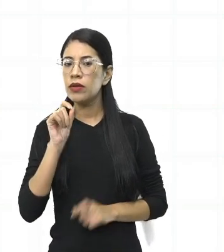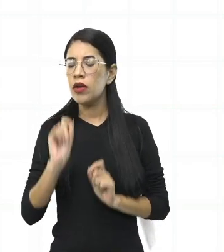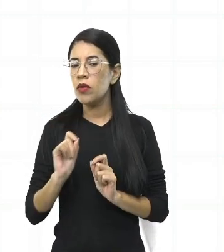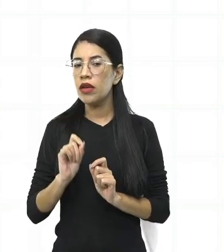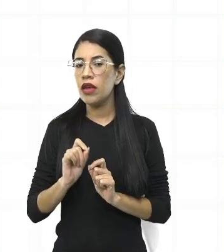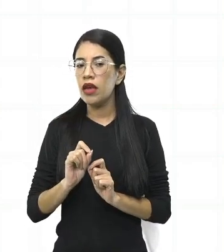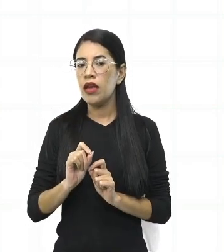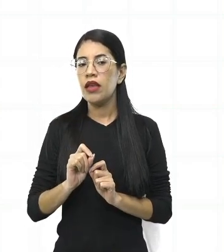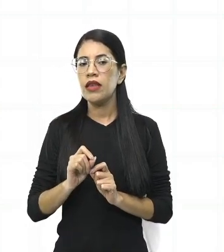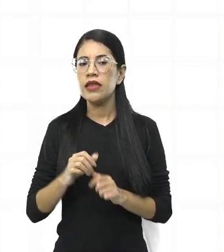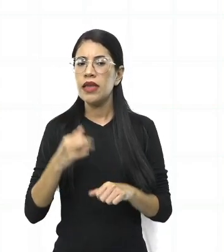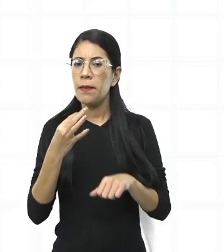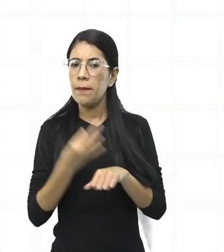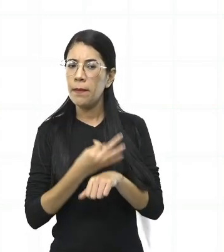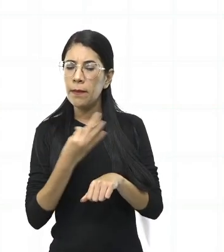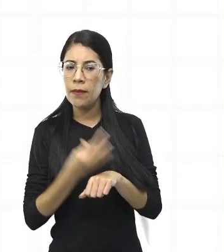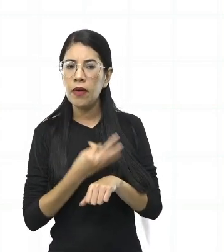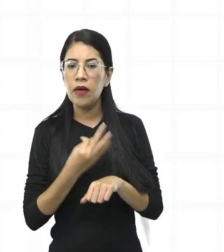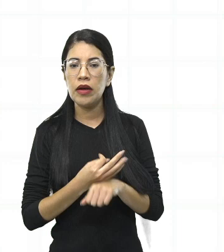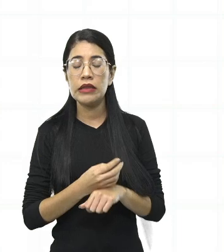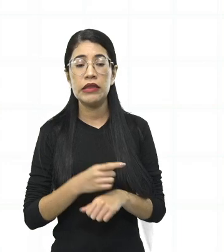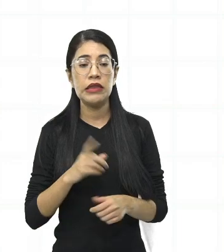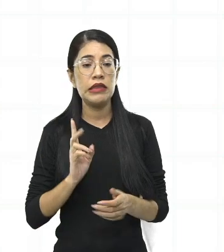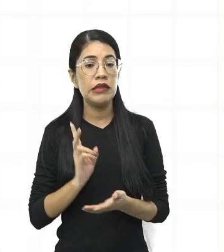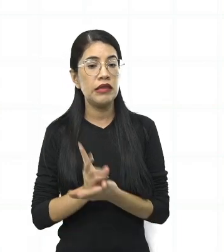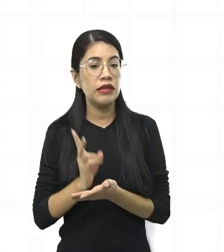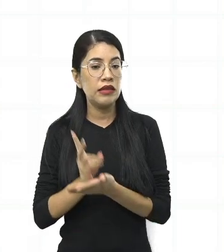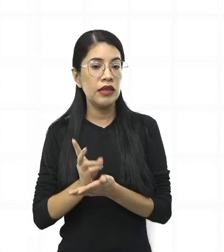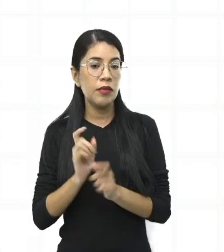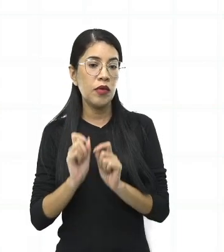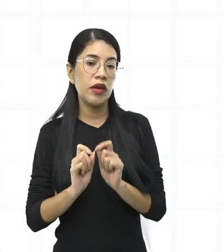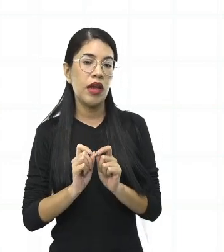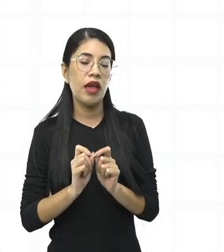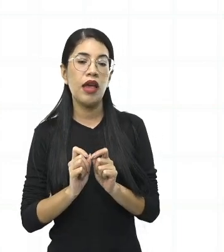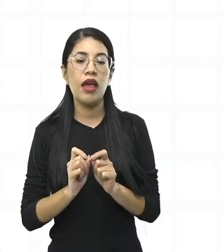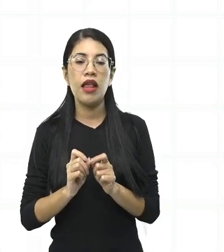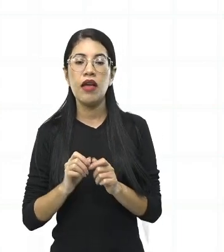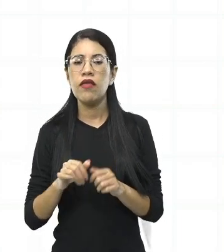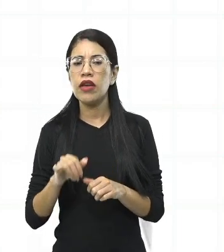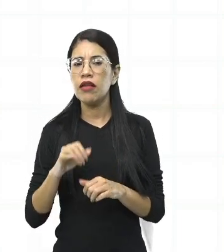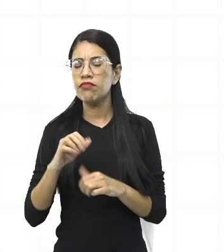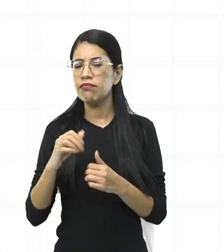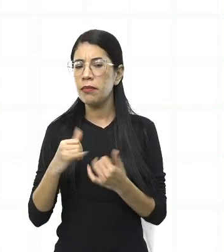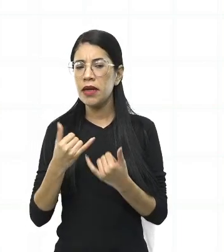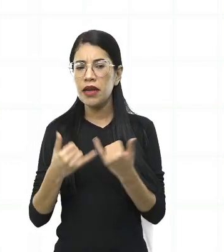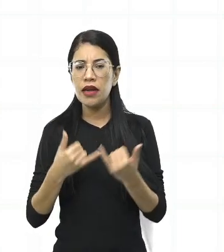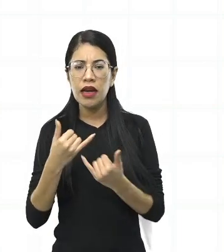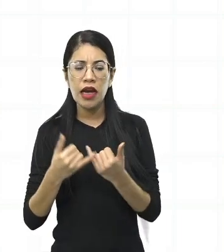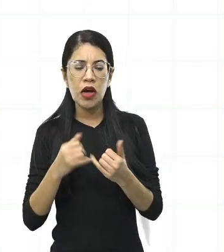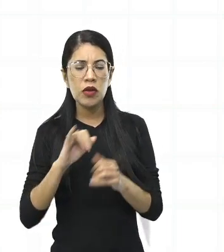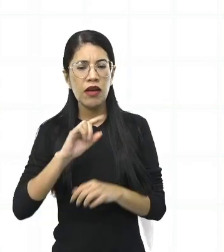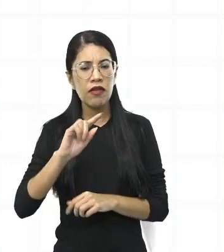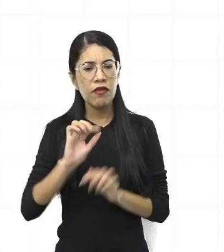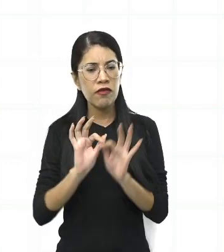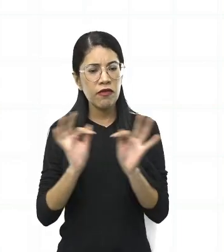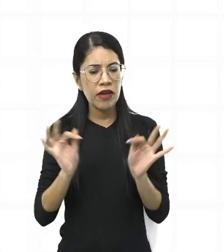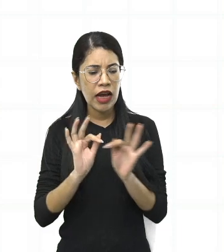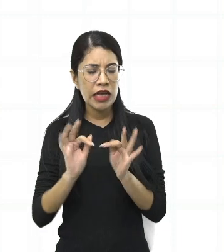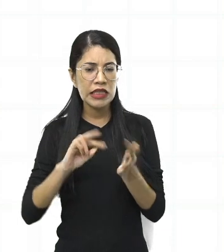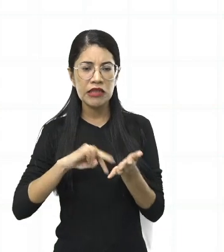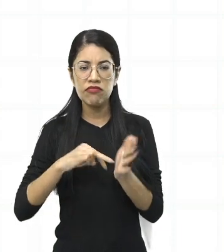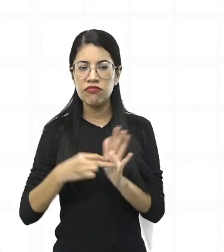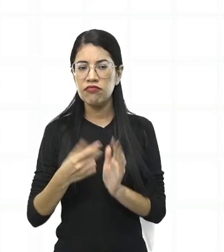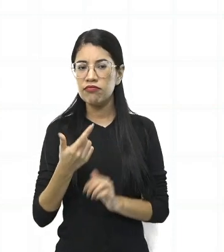pela pirraça. Toda hora requebra de graça em qualquer frase sem